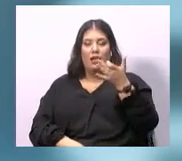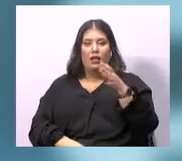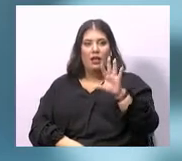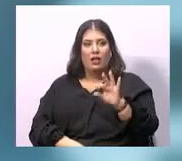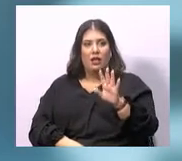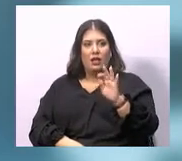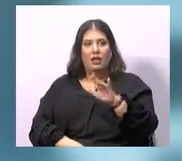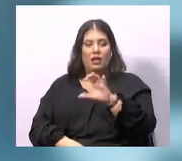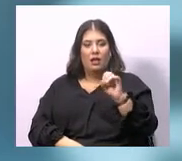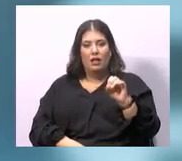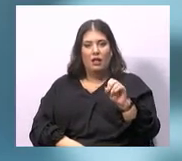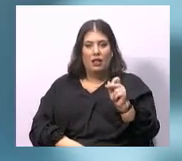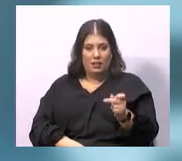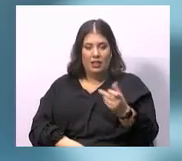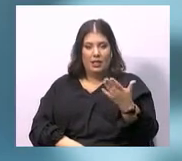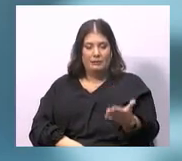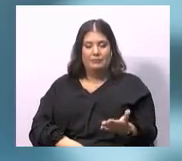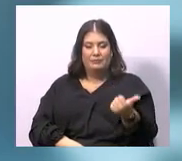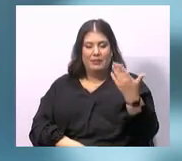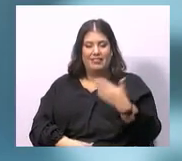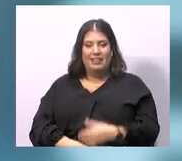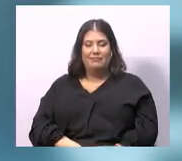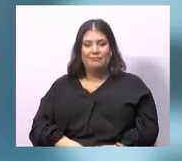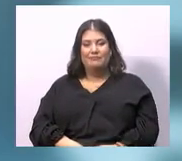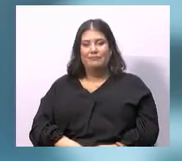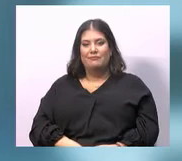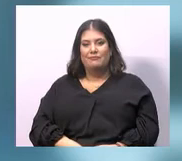anos, Fernanda Barros. Seja muito bem-vinda ao consultório.